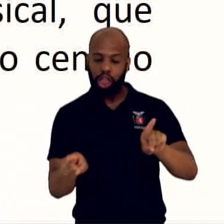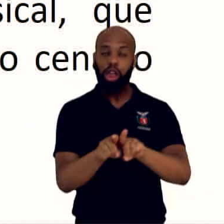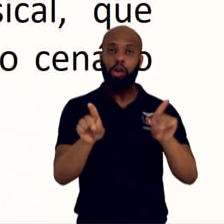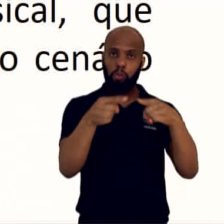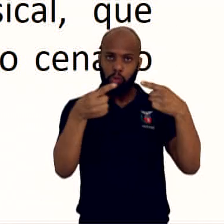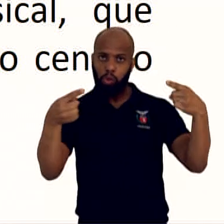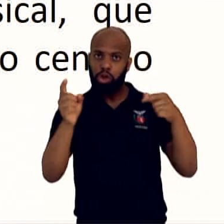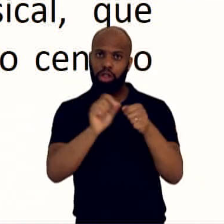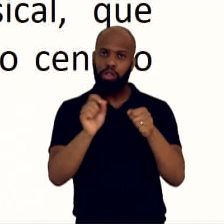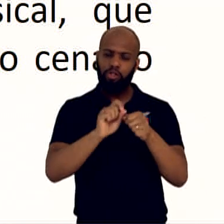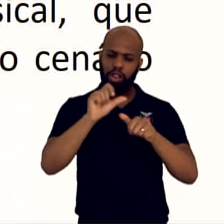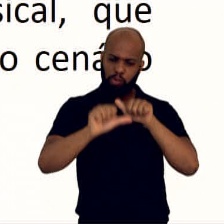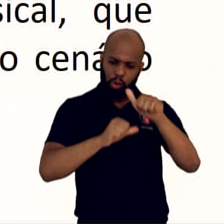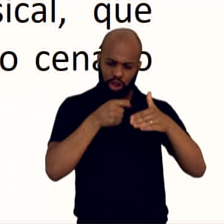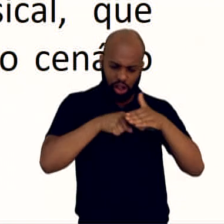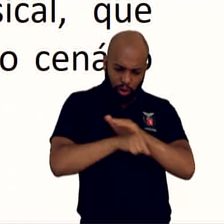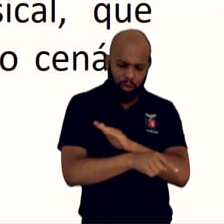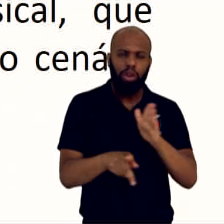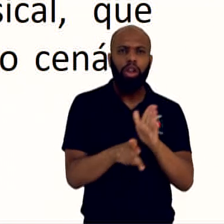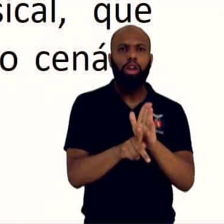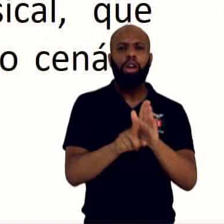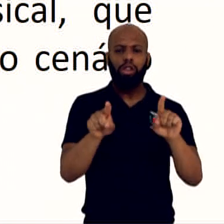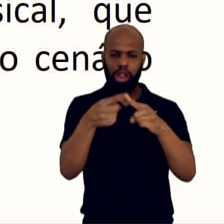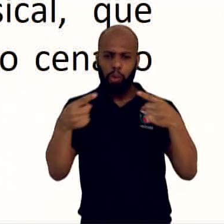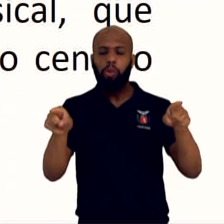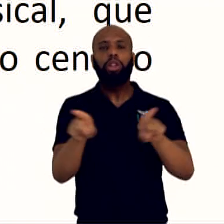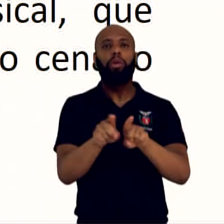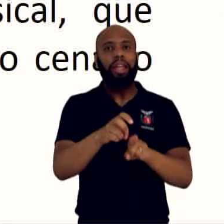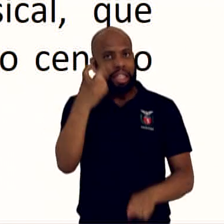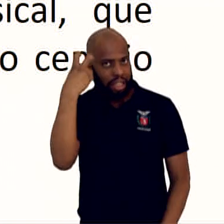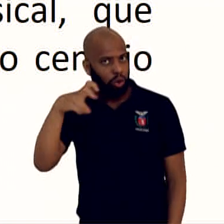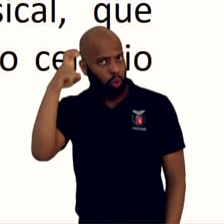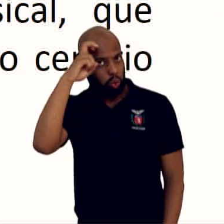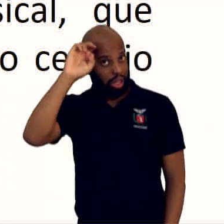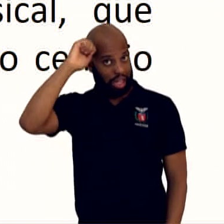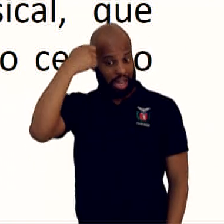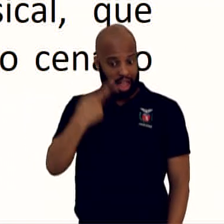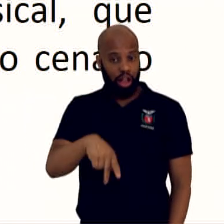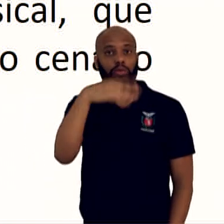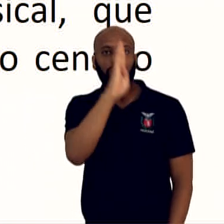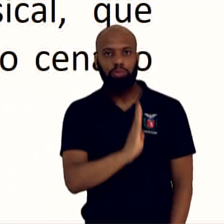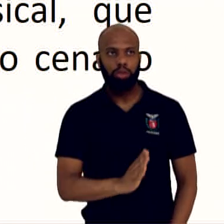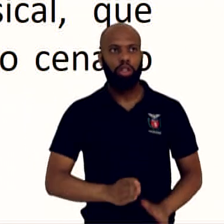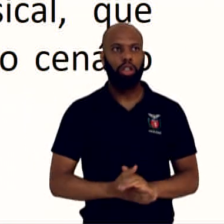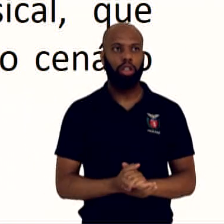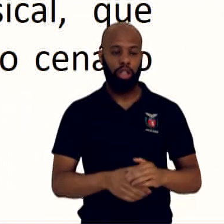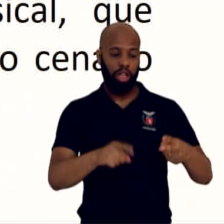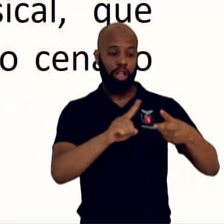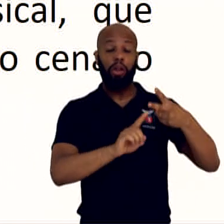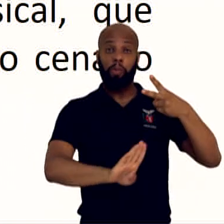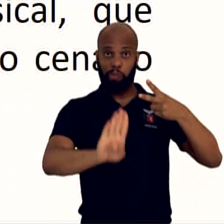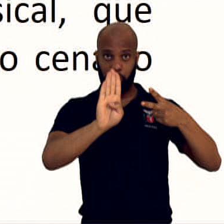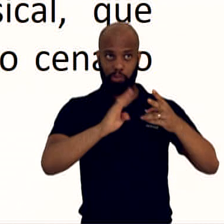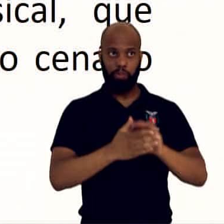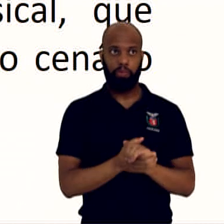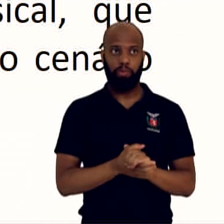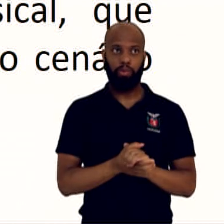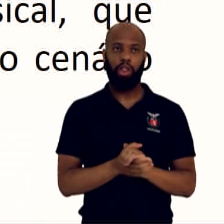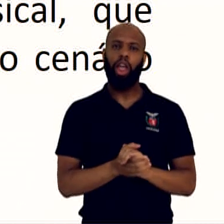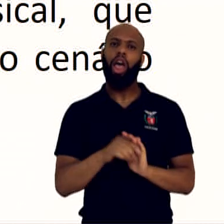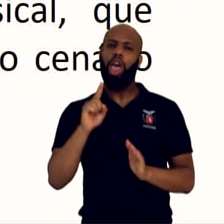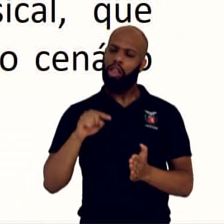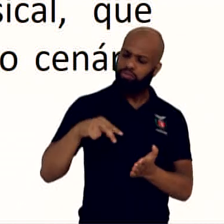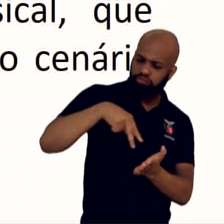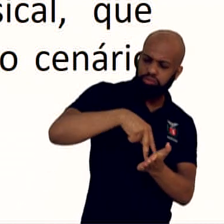uma mudança profunda na música e na cultura negra do Brasil. A letra B, uma